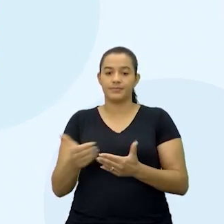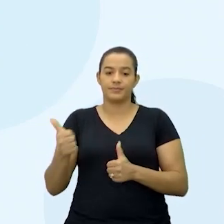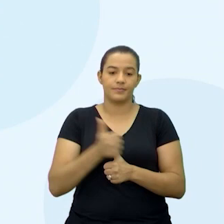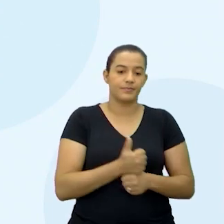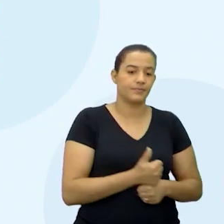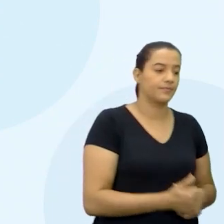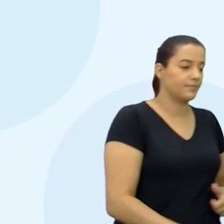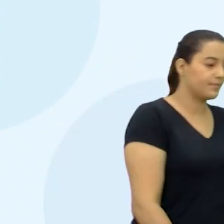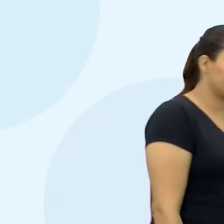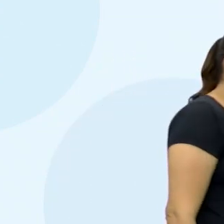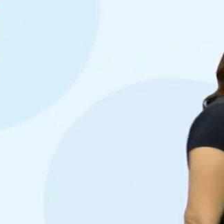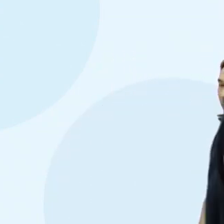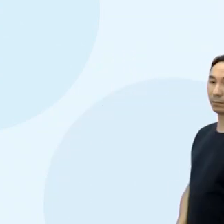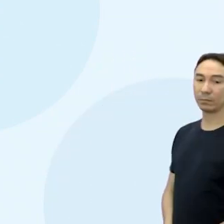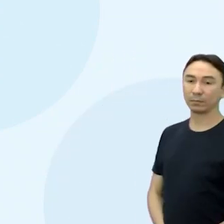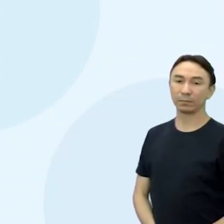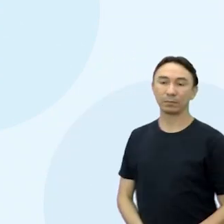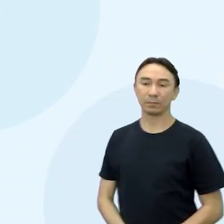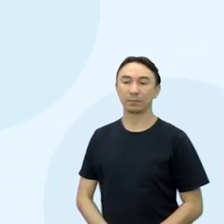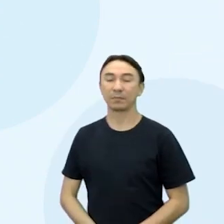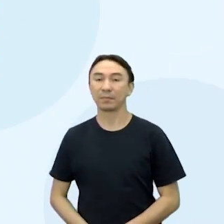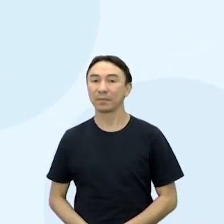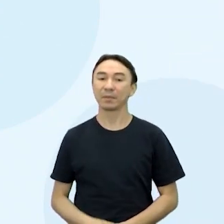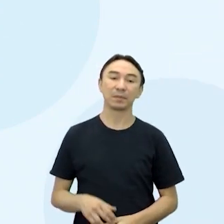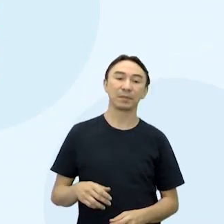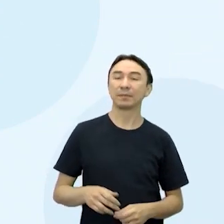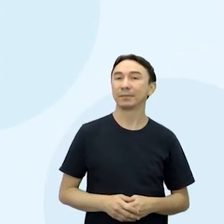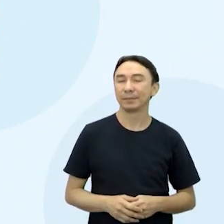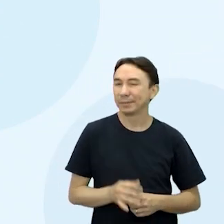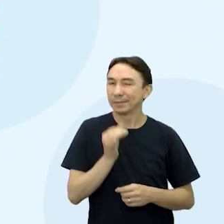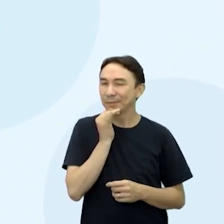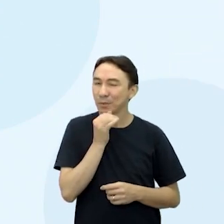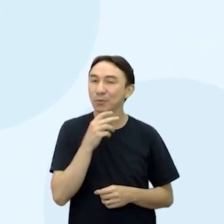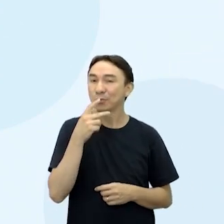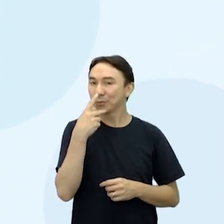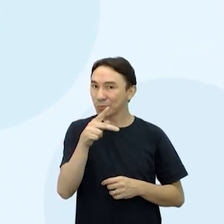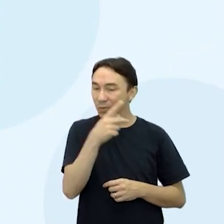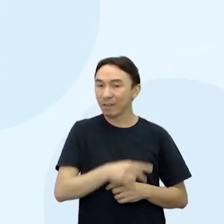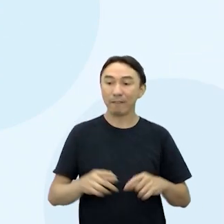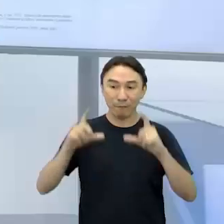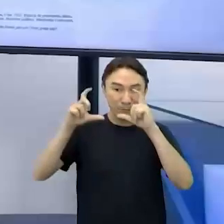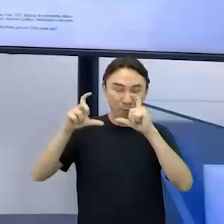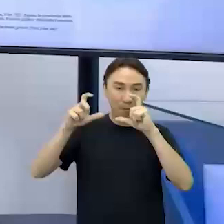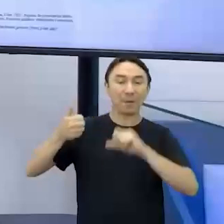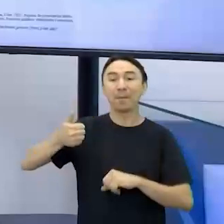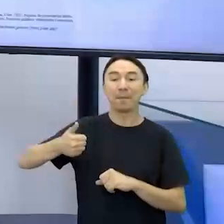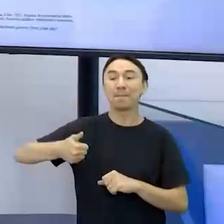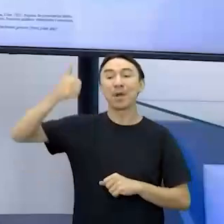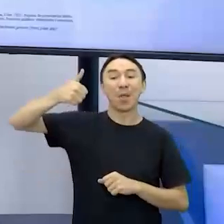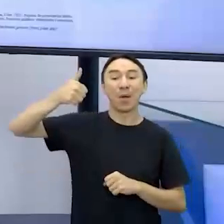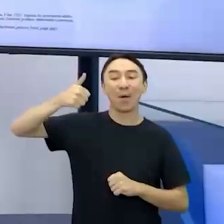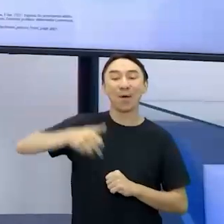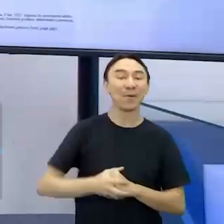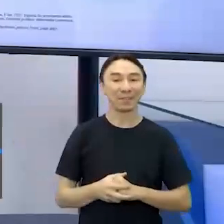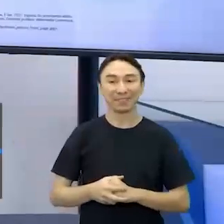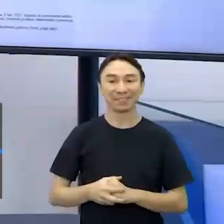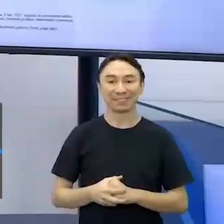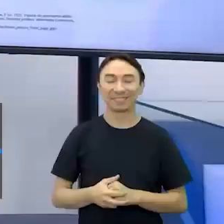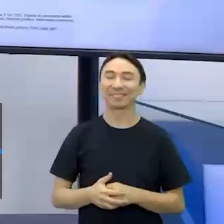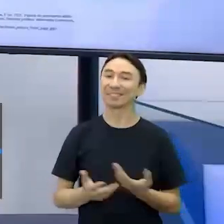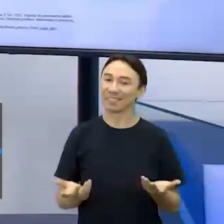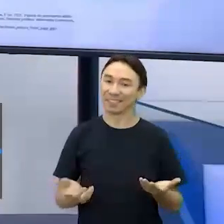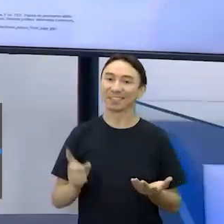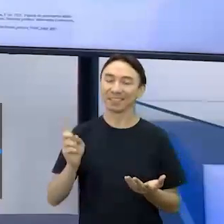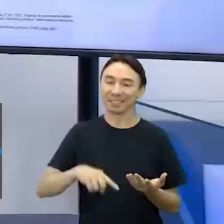finest picture quer dizer a sua melhor imagem, a sua melhor fotografia, a sua melhor foto. Ou seja, o fato da esposa